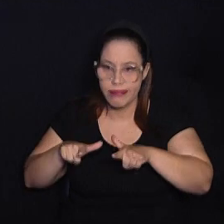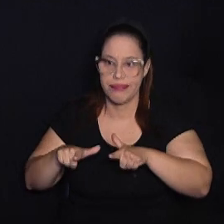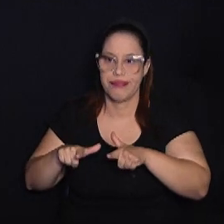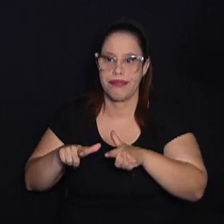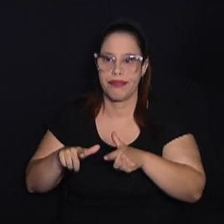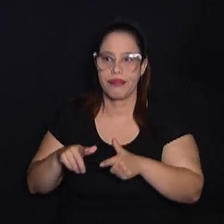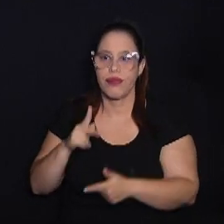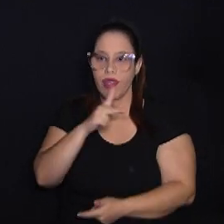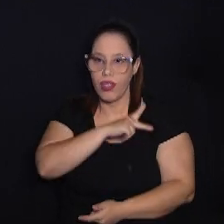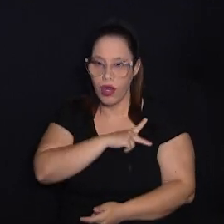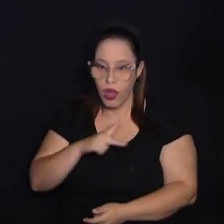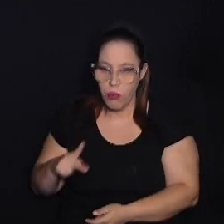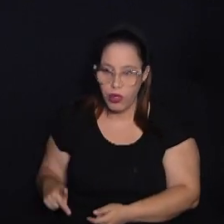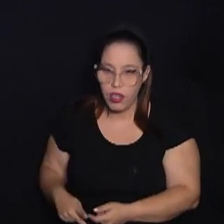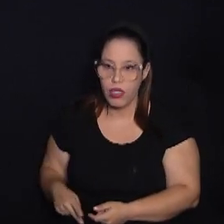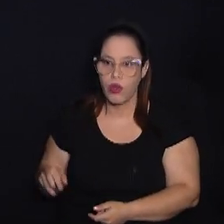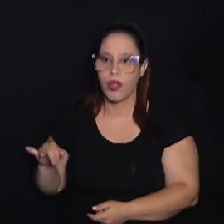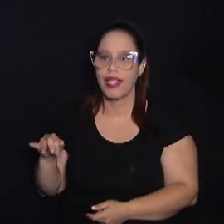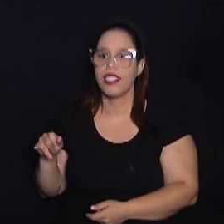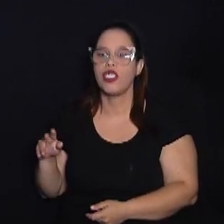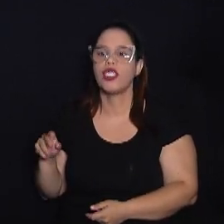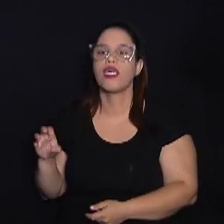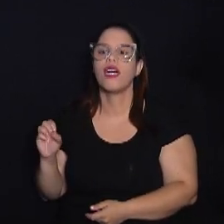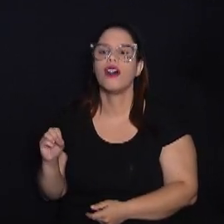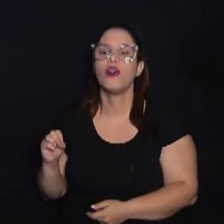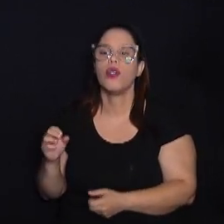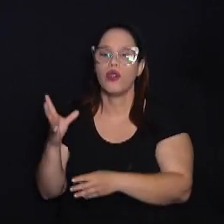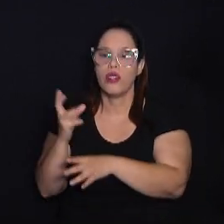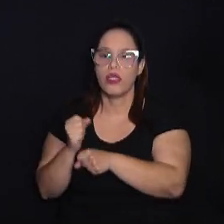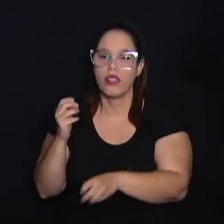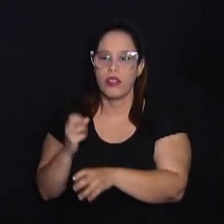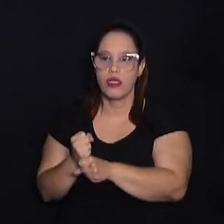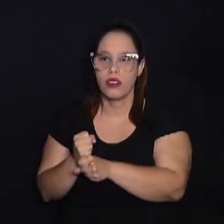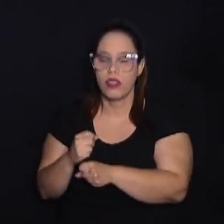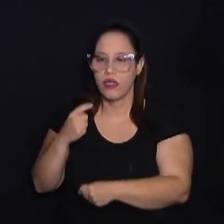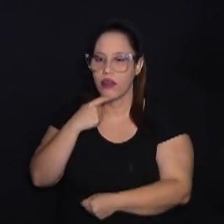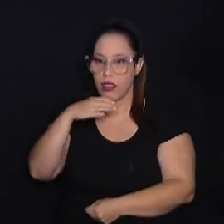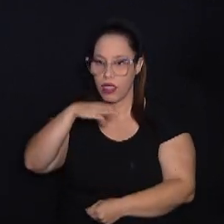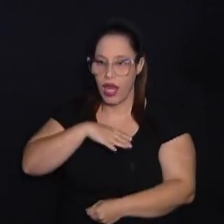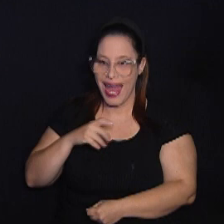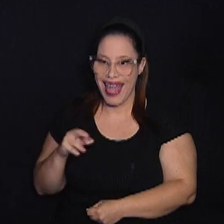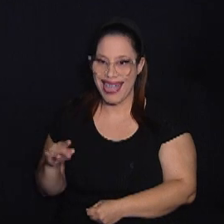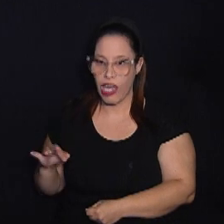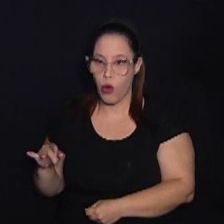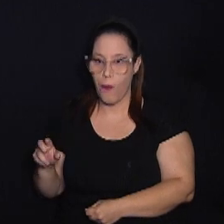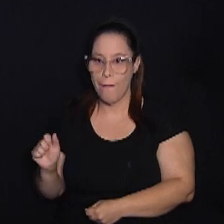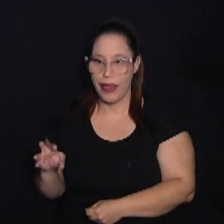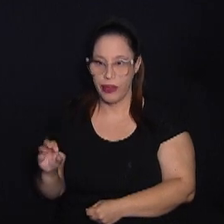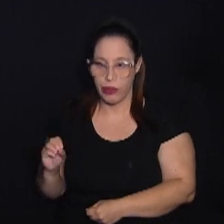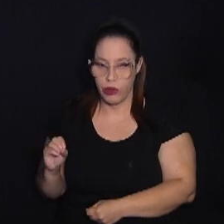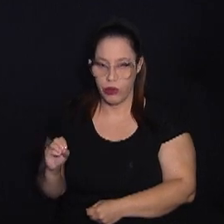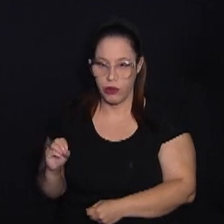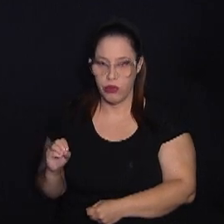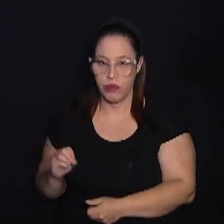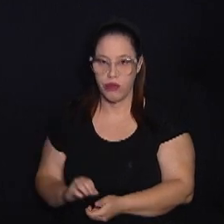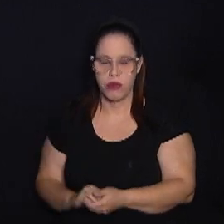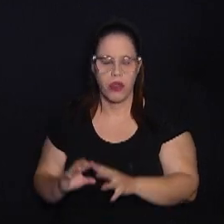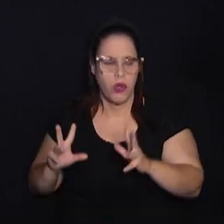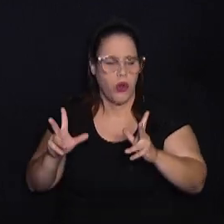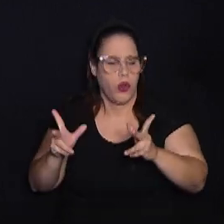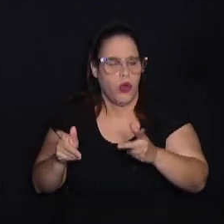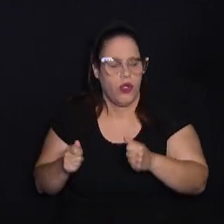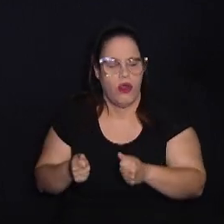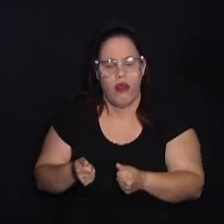Ao presidente do Sindicato dos Contabilistas de Campinas, Dagoberto Silvério da Silva. A todos